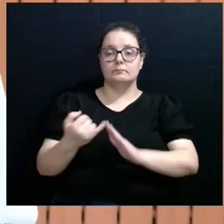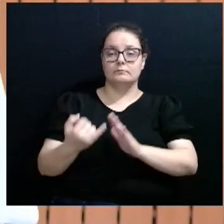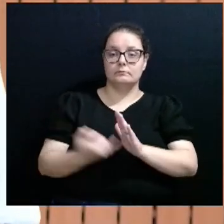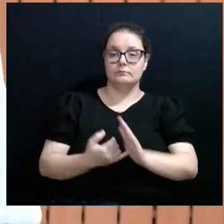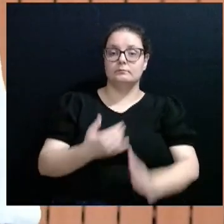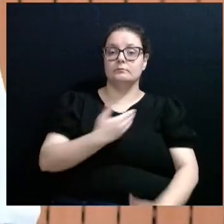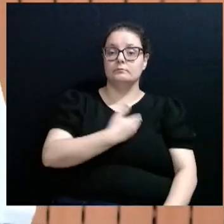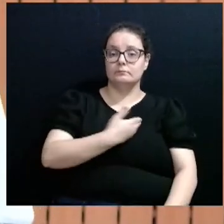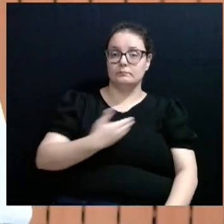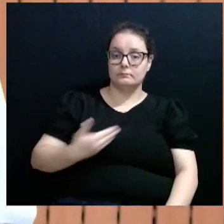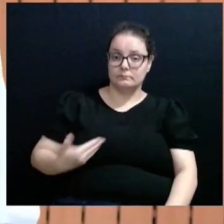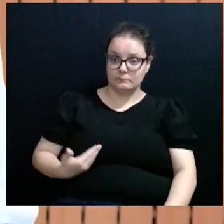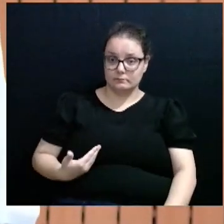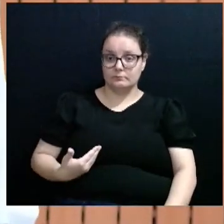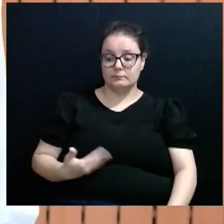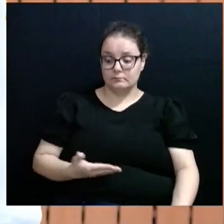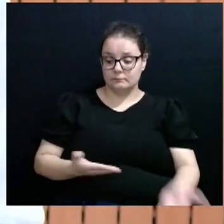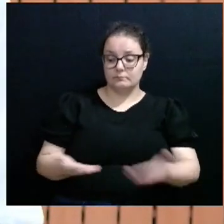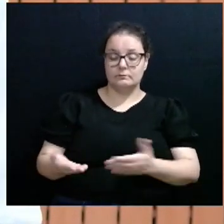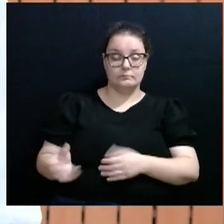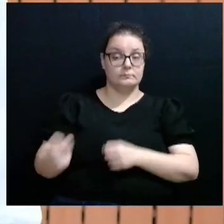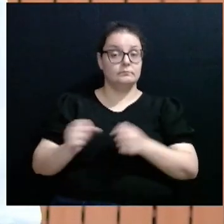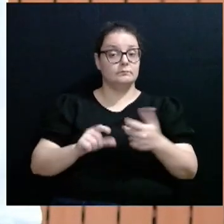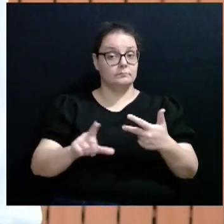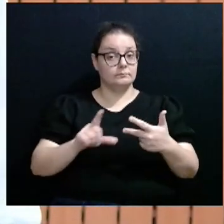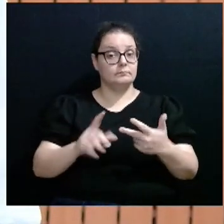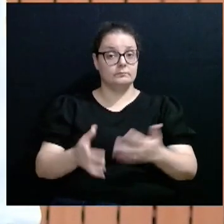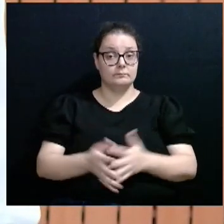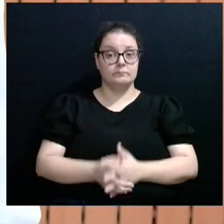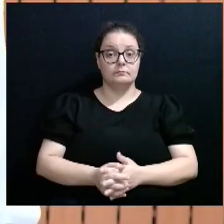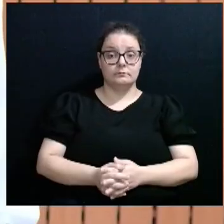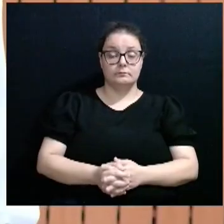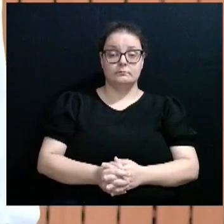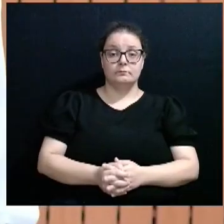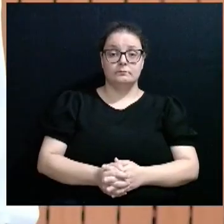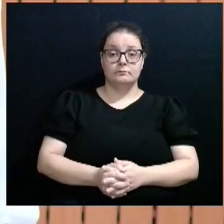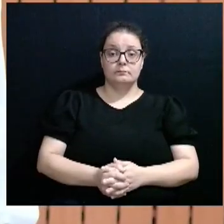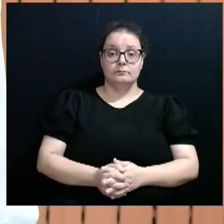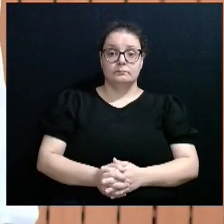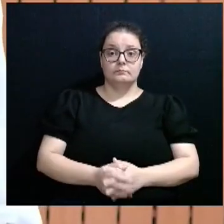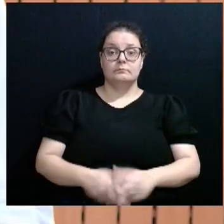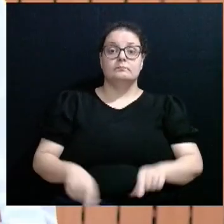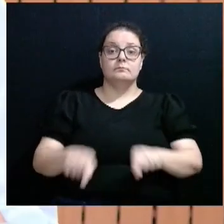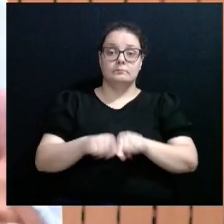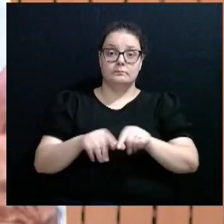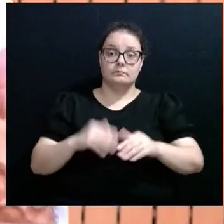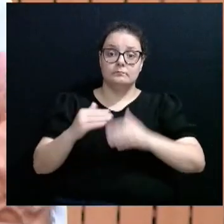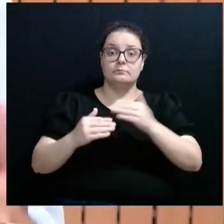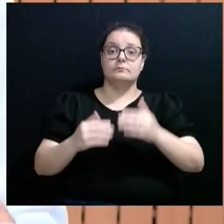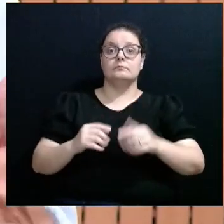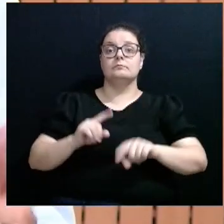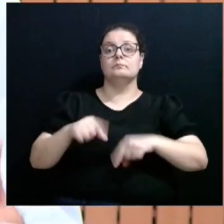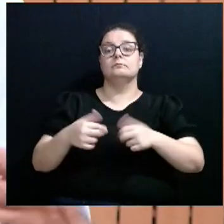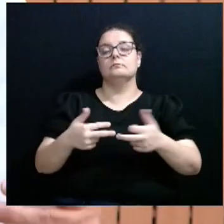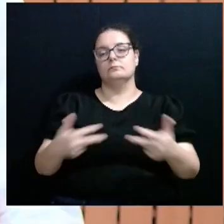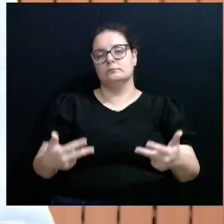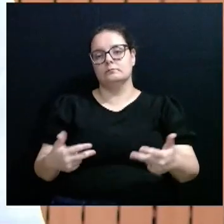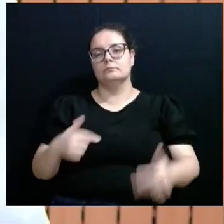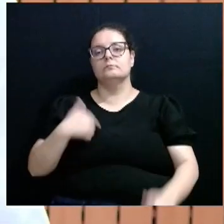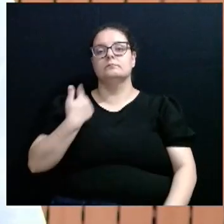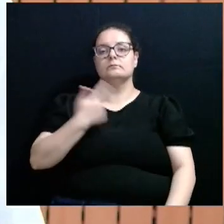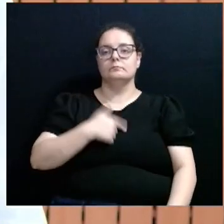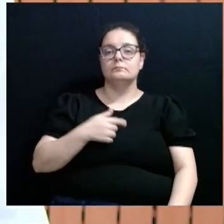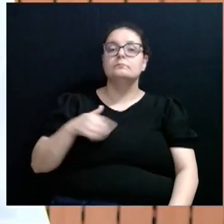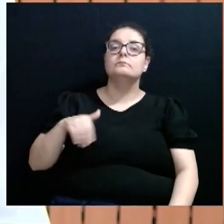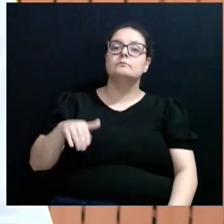Poder Legislativo, a gente tem que também desenvolver outras ações. E a gente tem que estar cada vez mais próximo